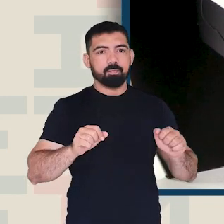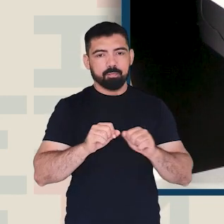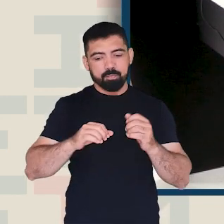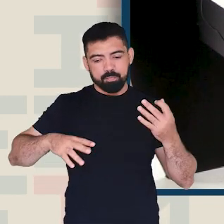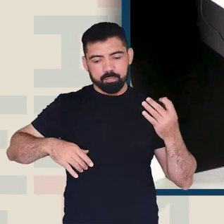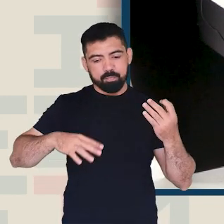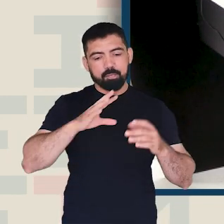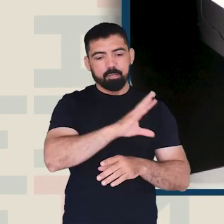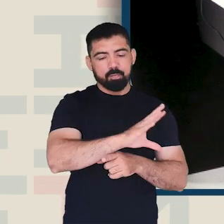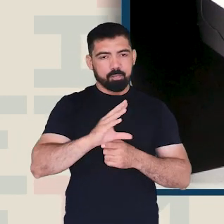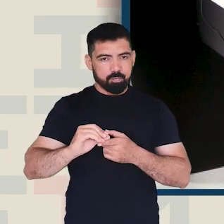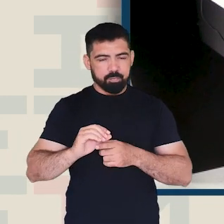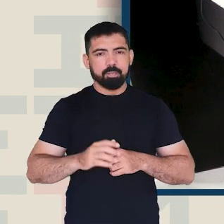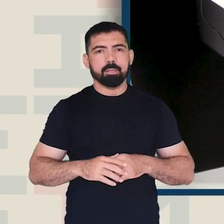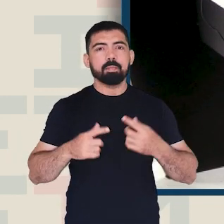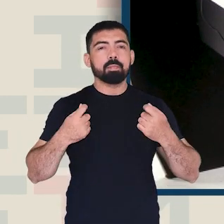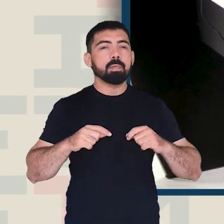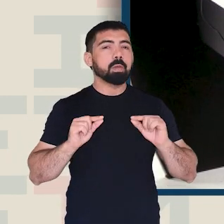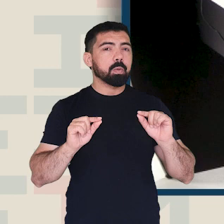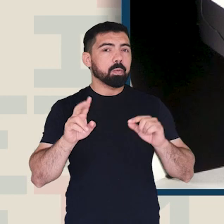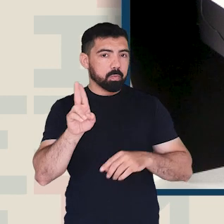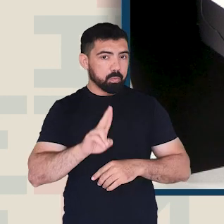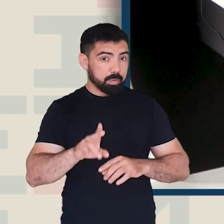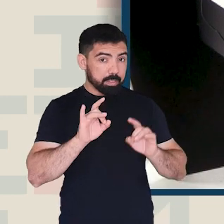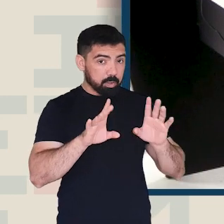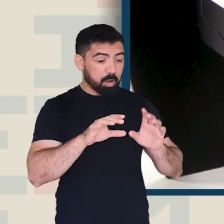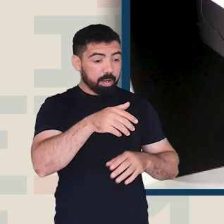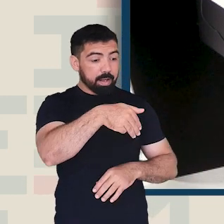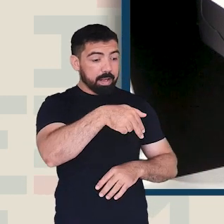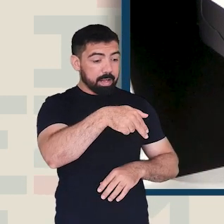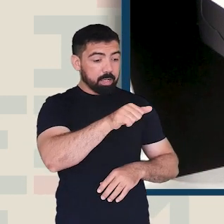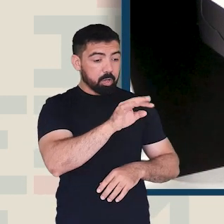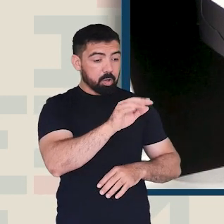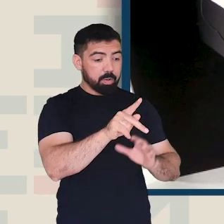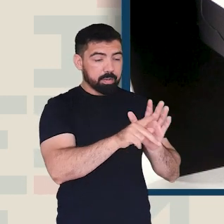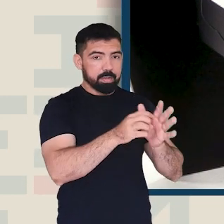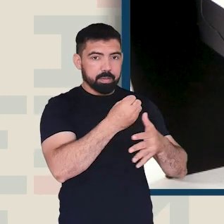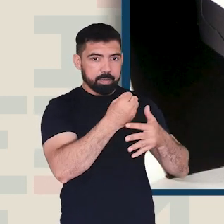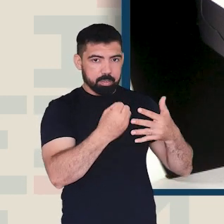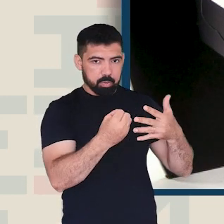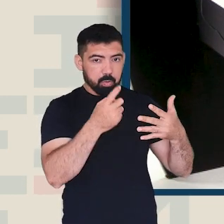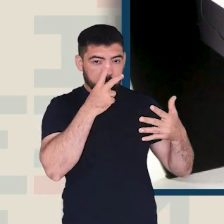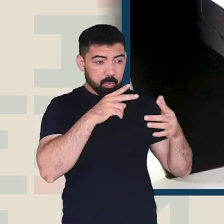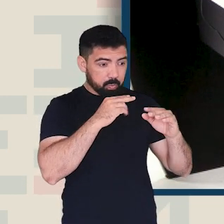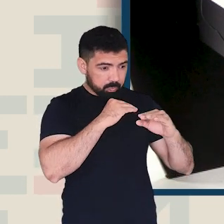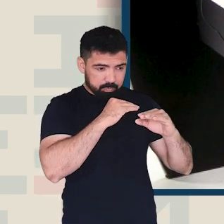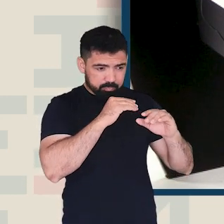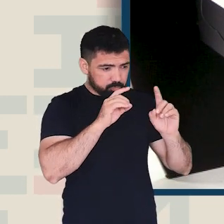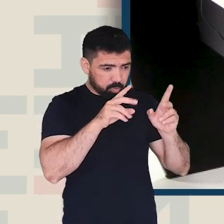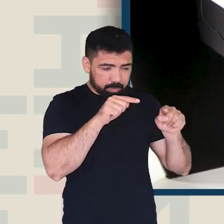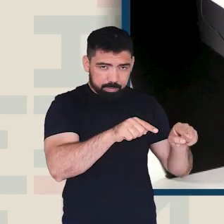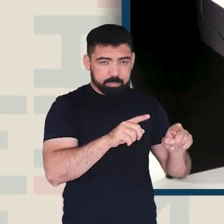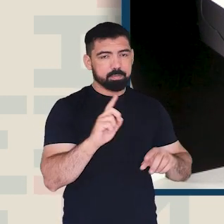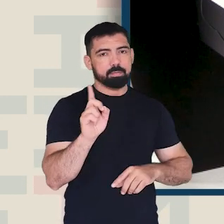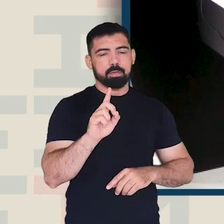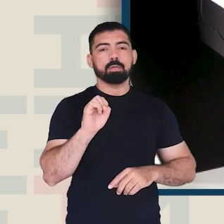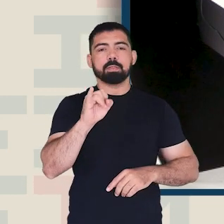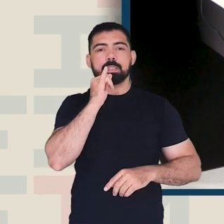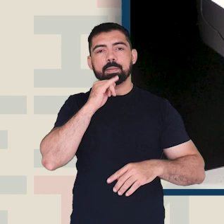groove. Eu não preciso necessariamente usar apenas notas de acorde, que é uma pergunta bem recorrente. Tá, então quando eu vou gravar o groove,